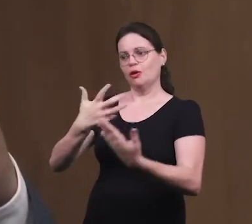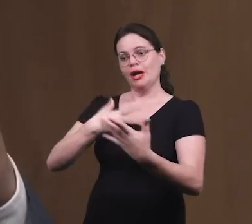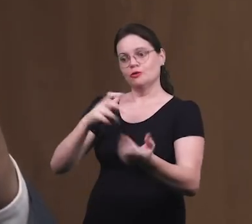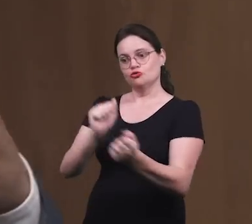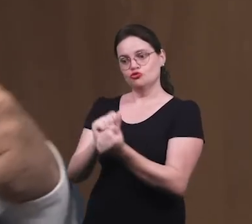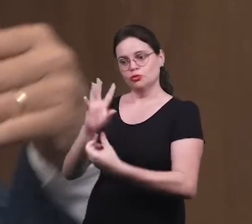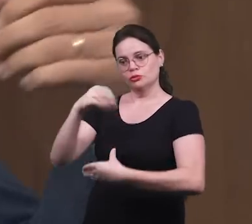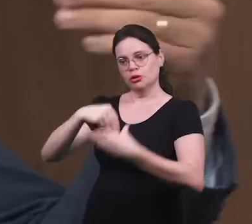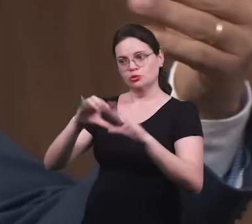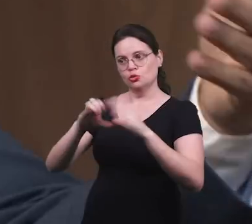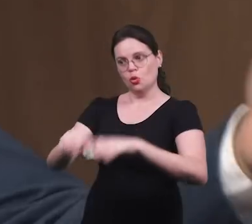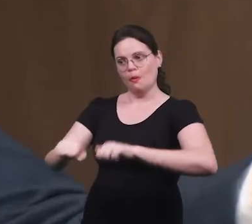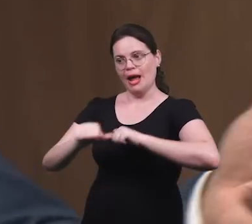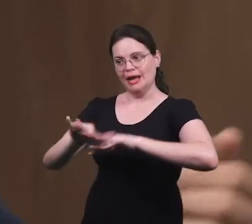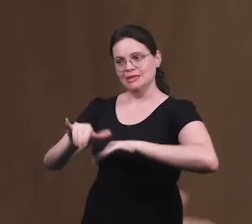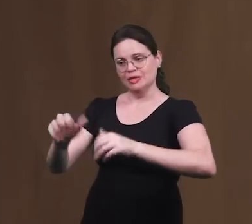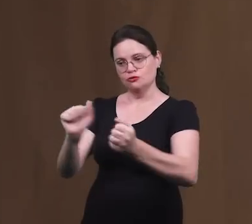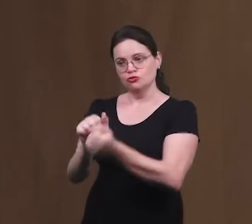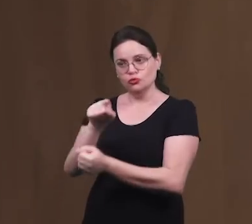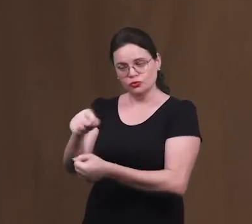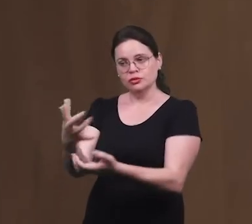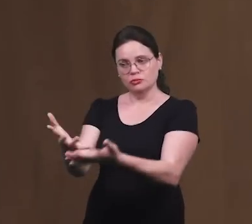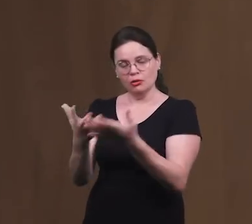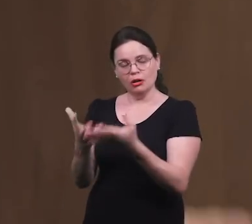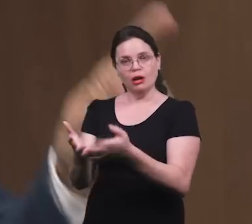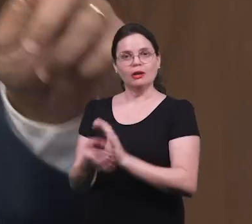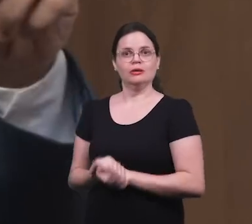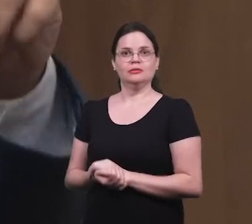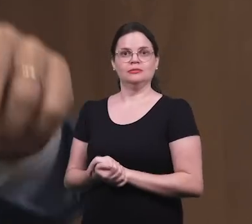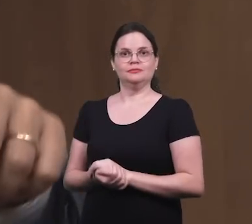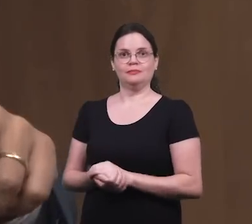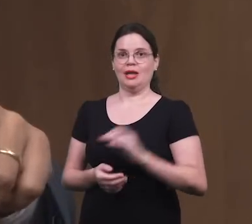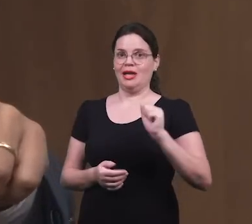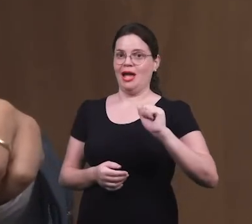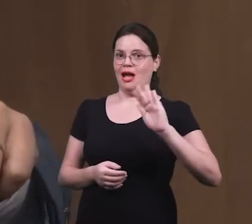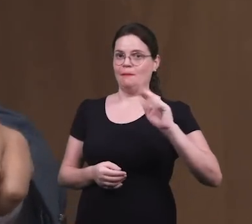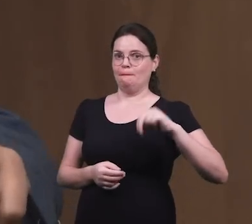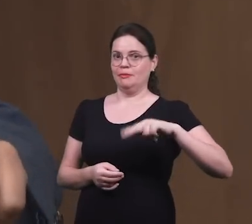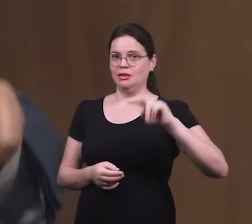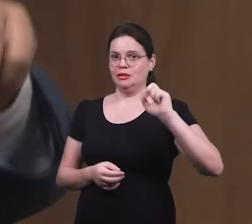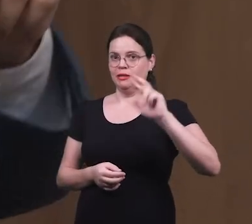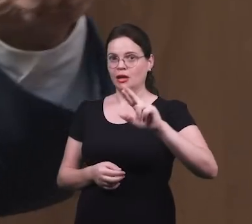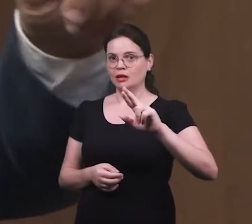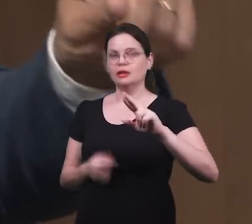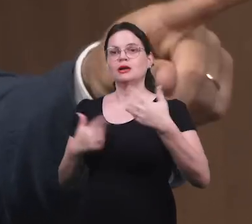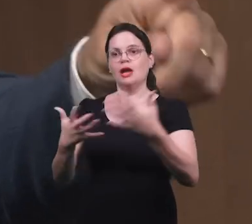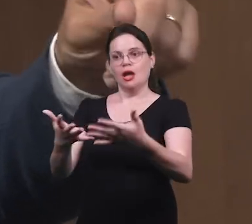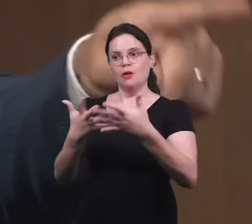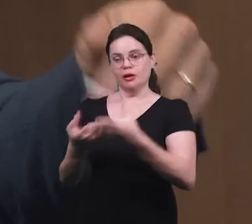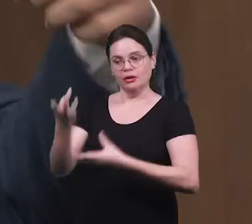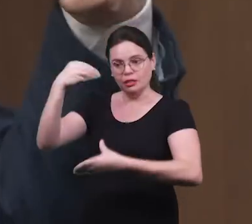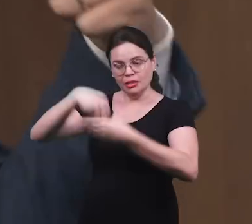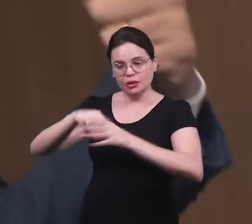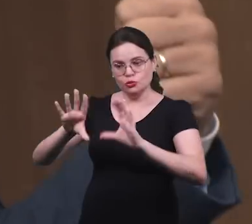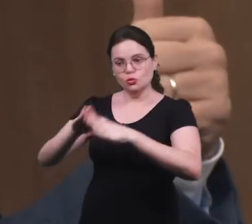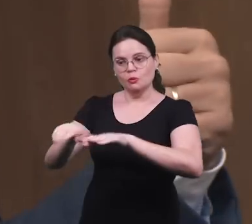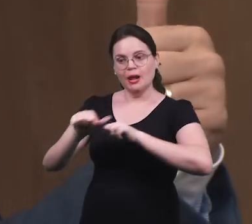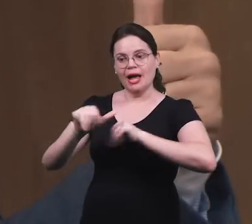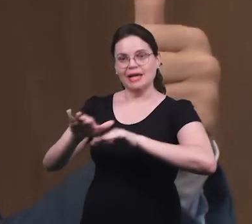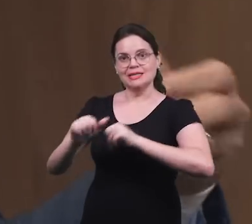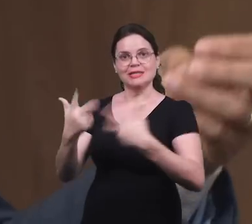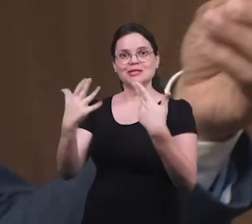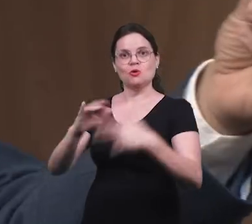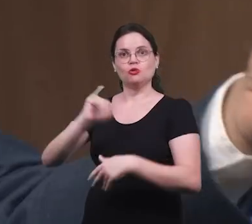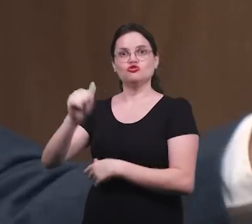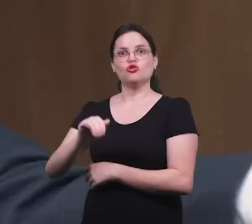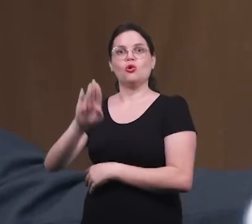vocês. Eu quero fazer uma aliança com vocês. Então agora Abner se apresenta para ser do mesmo exército de Joabe.